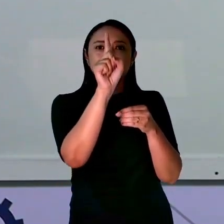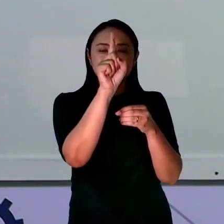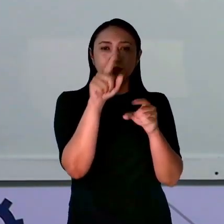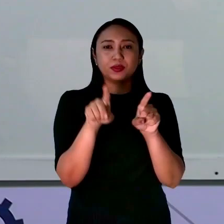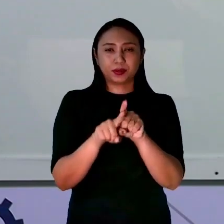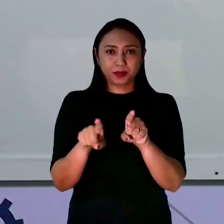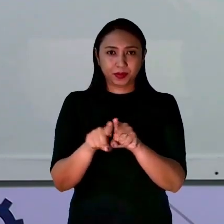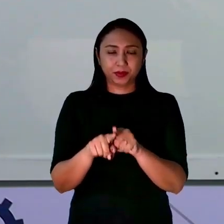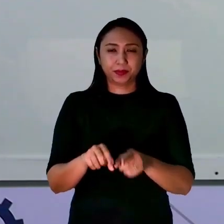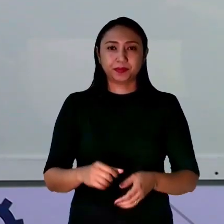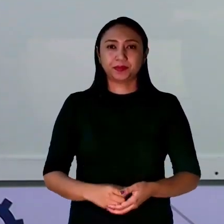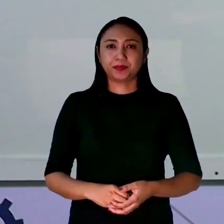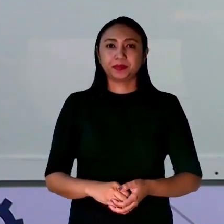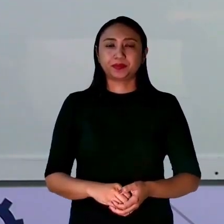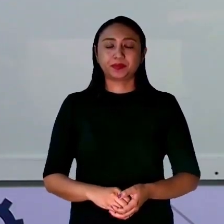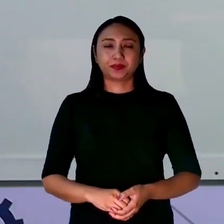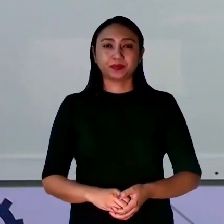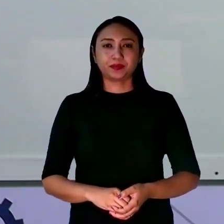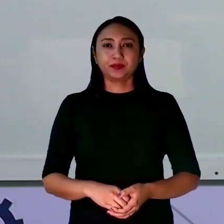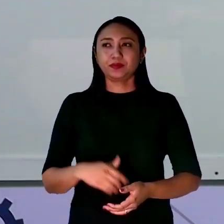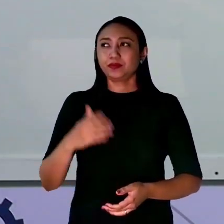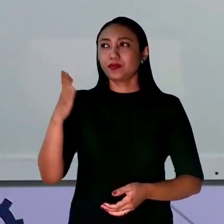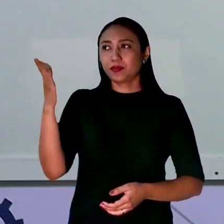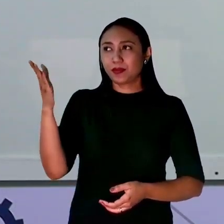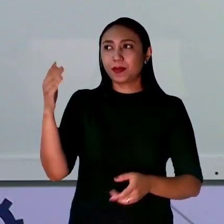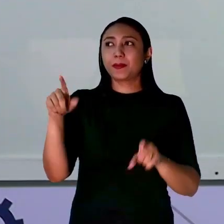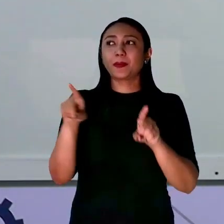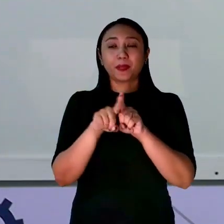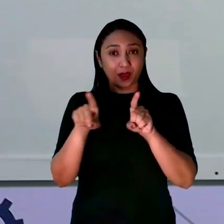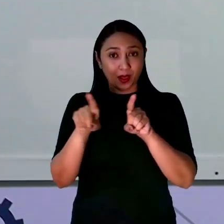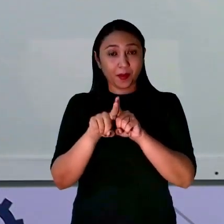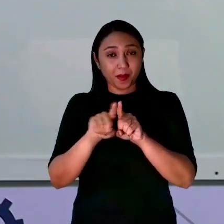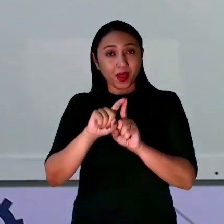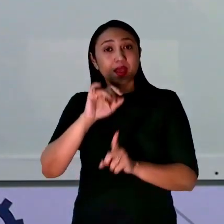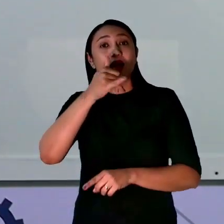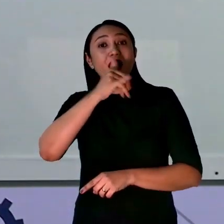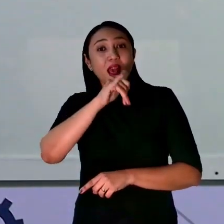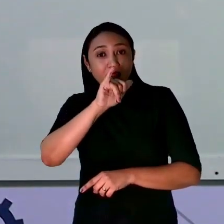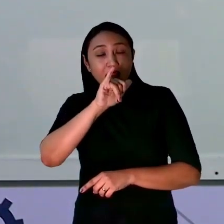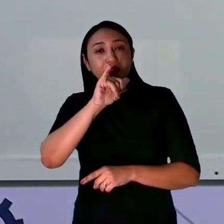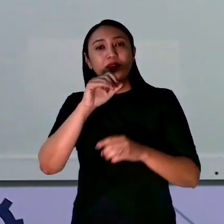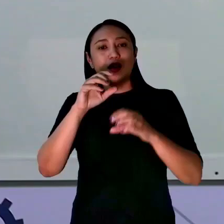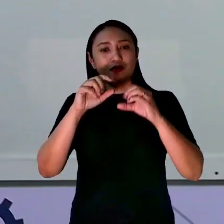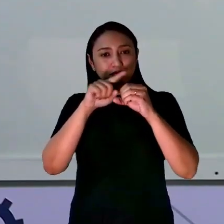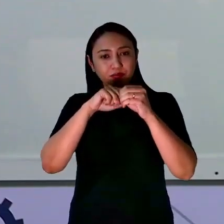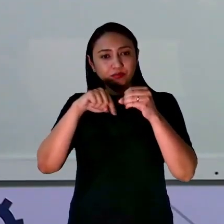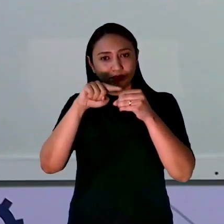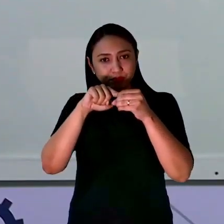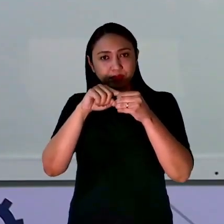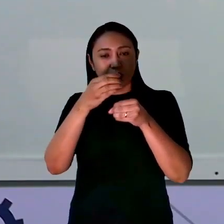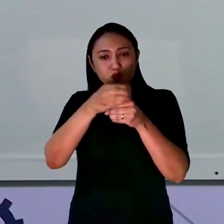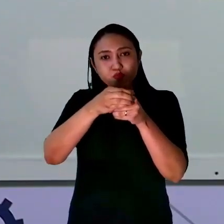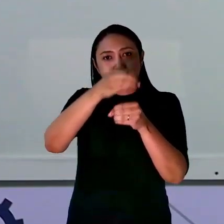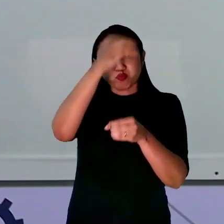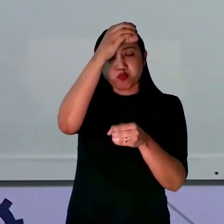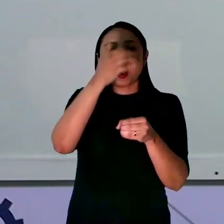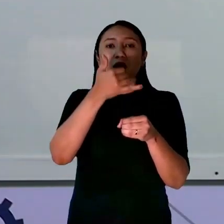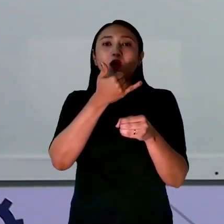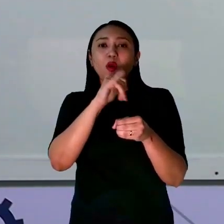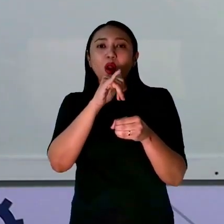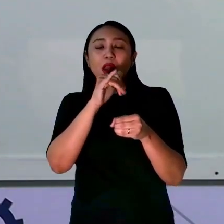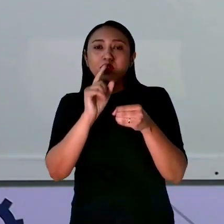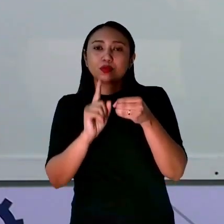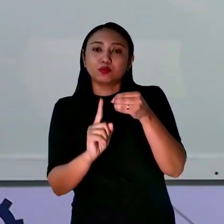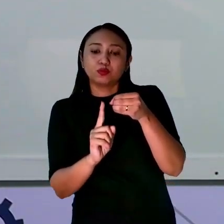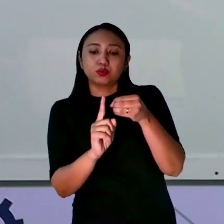também que neste sentido aqui eu tenho a corrente elétrica I. Ela vai sair desse ponto, né? Ela tem